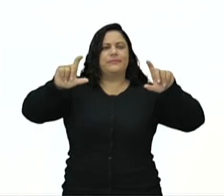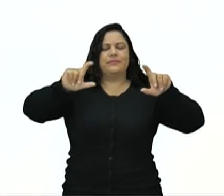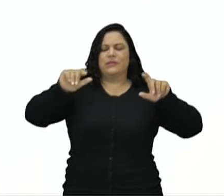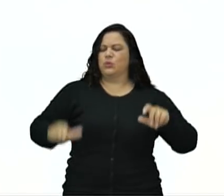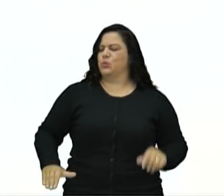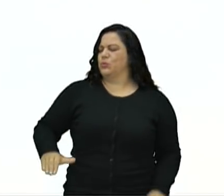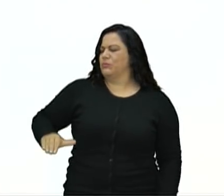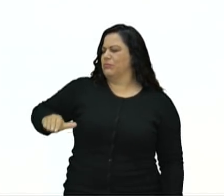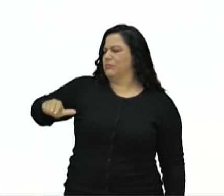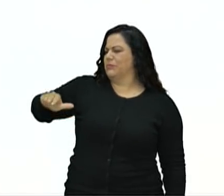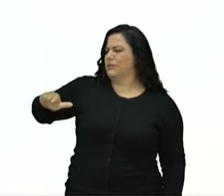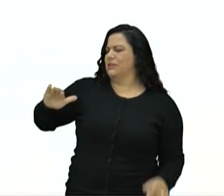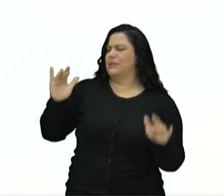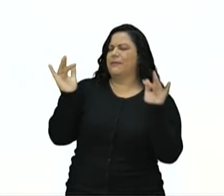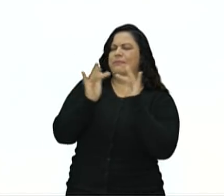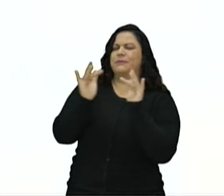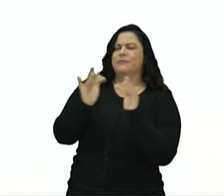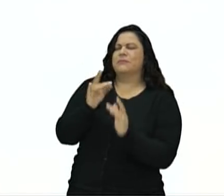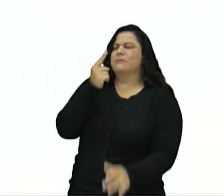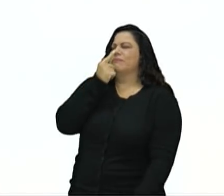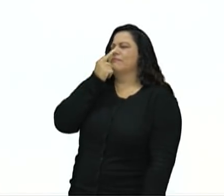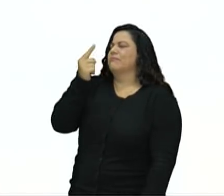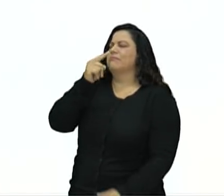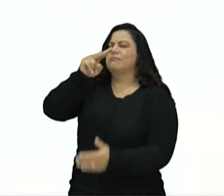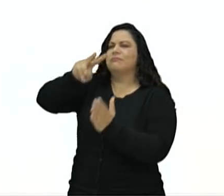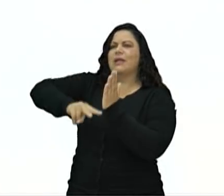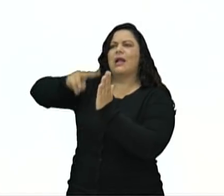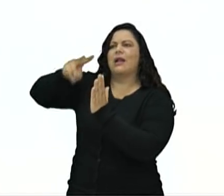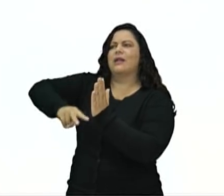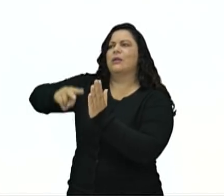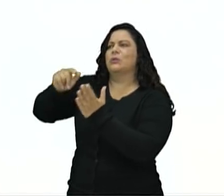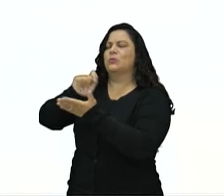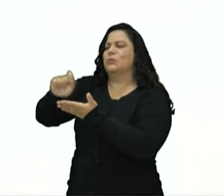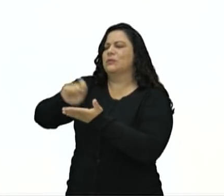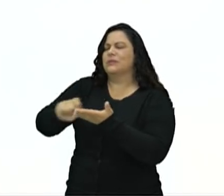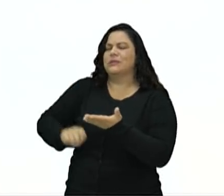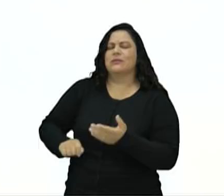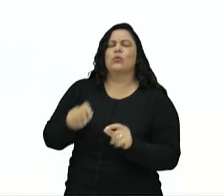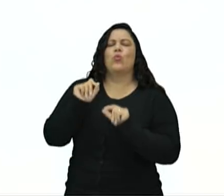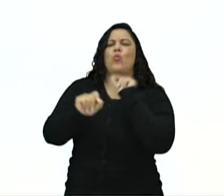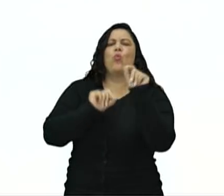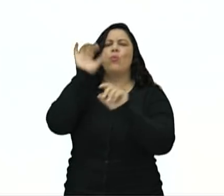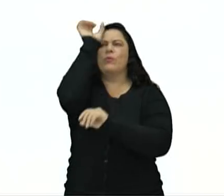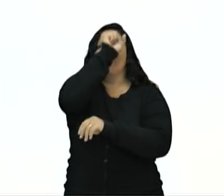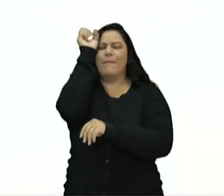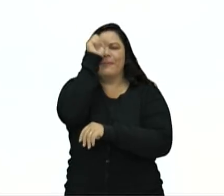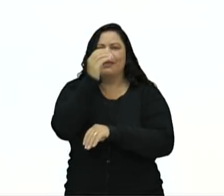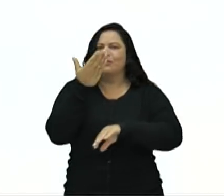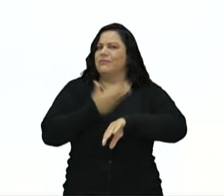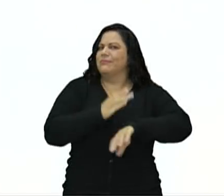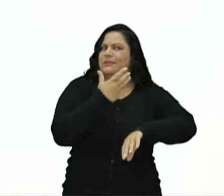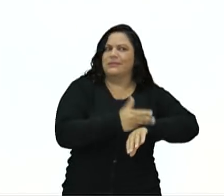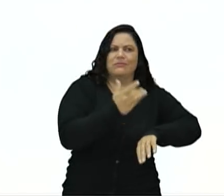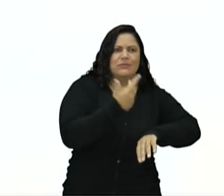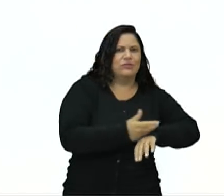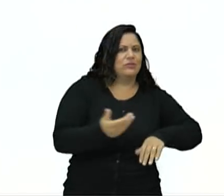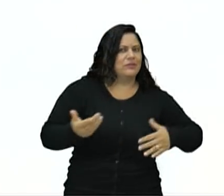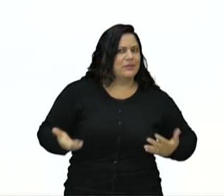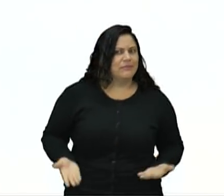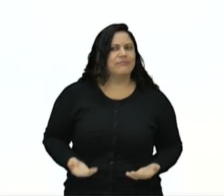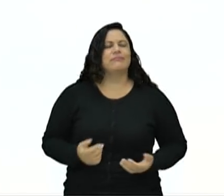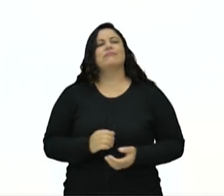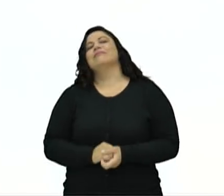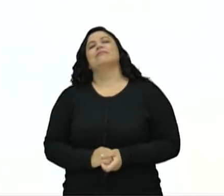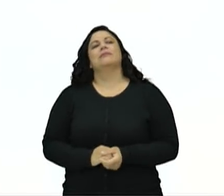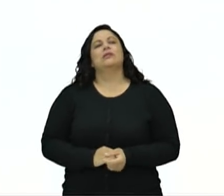Eu aprendi a ler, lendo, e a escrever, escrevendo. O início desse depoimento já revela uma das características